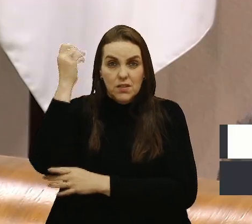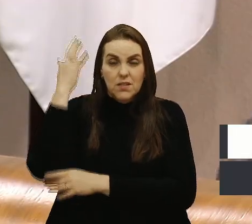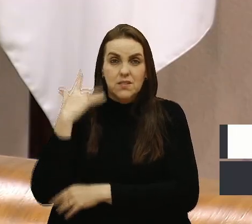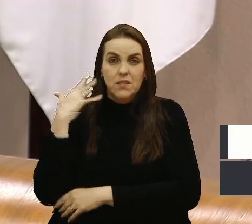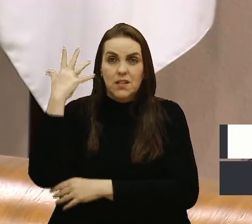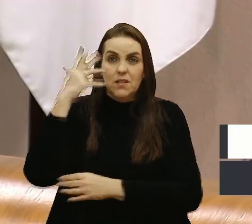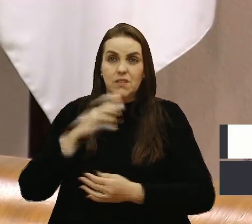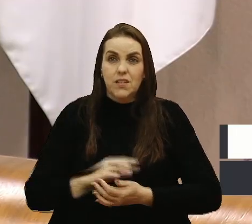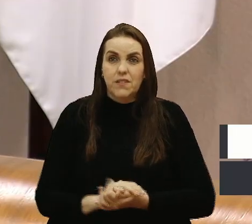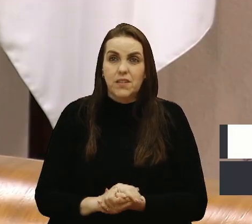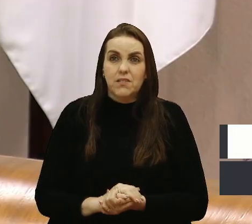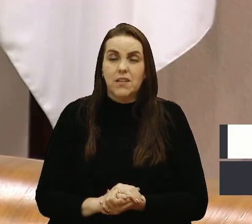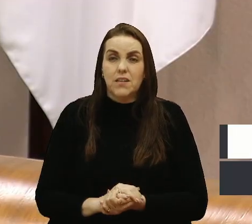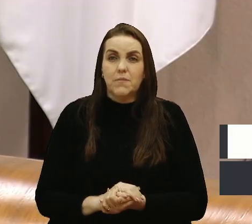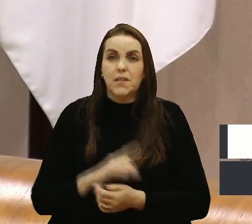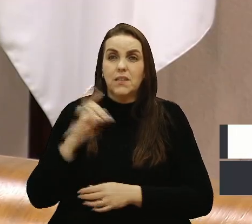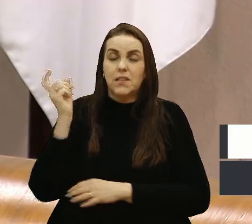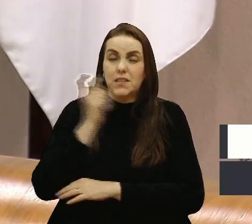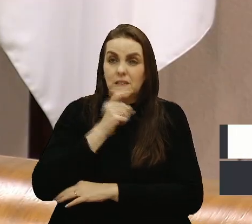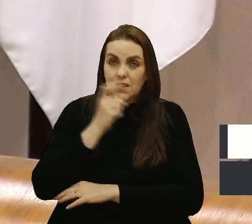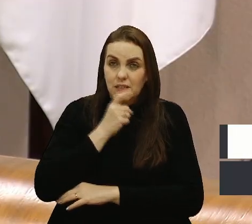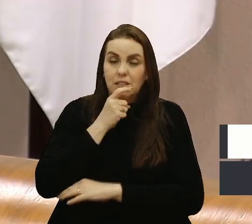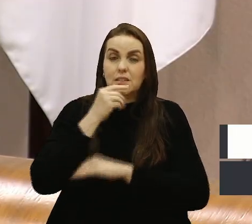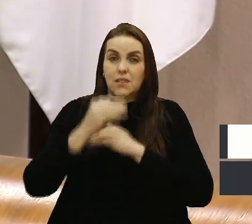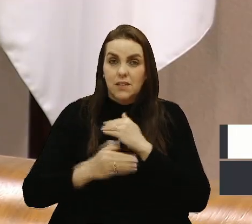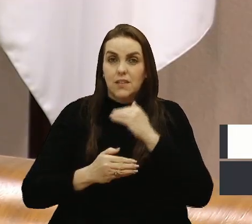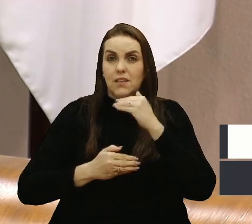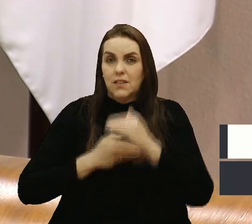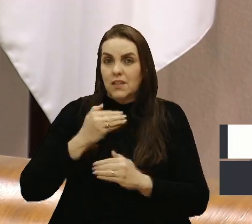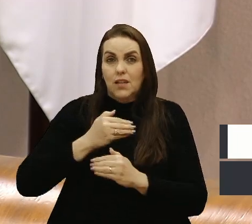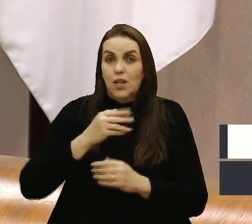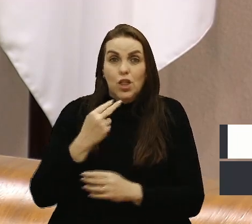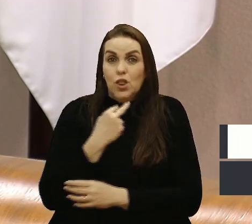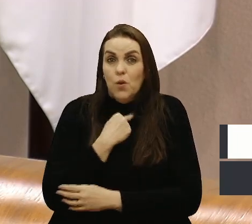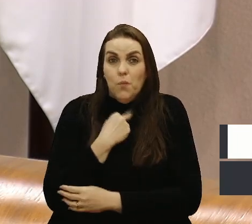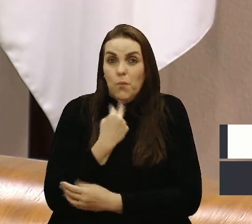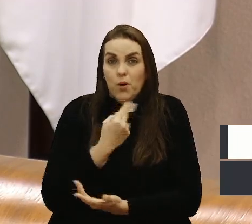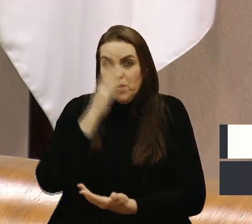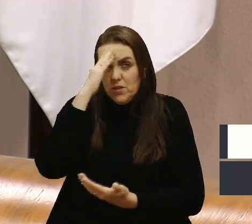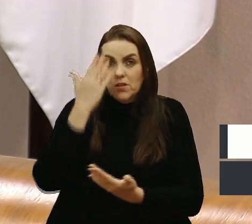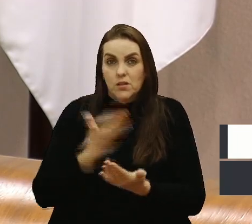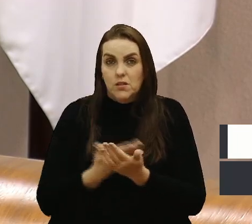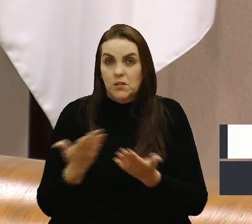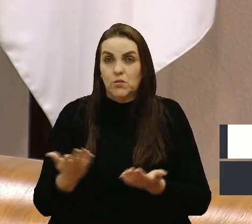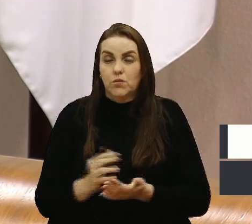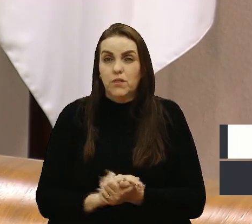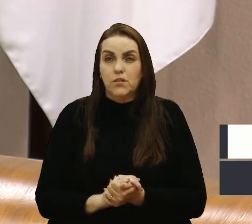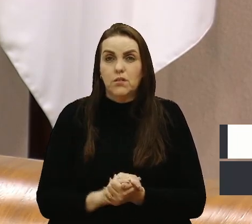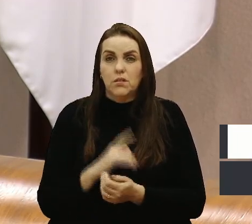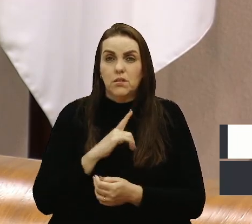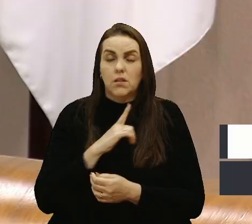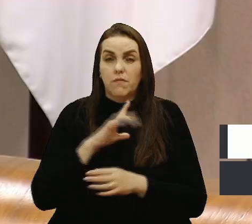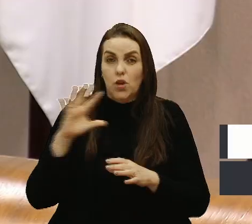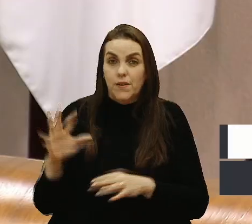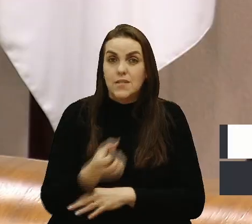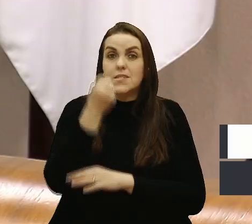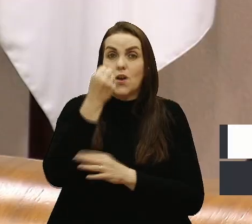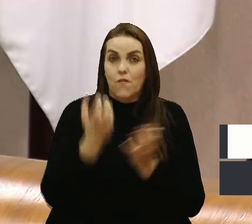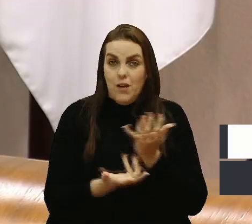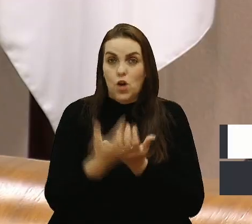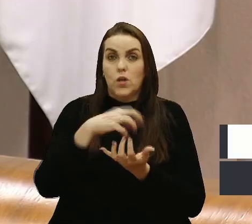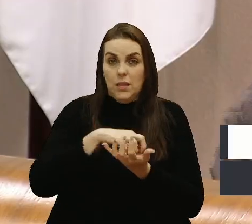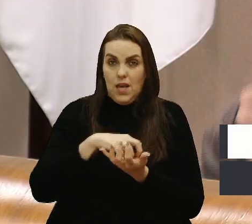uma mentira atrás da outra. A gente não pode acreditar no que vão fazer na semana que vem. Ele falou que ia tentar salvar a Codeca. Apresenta, não, vou